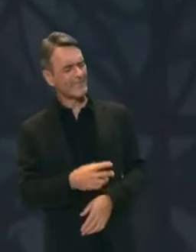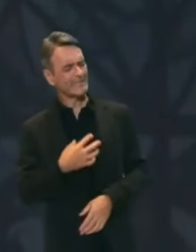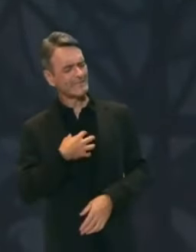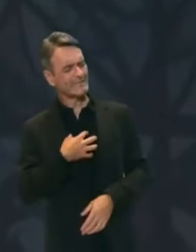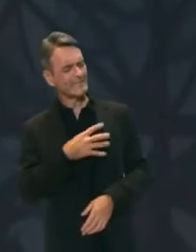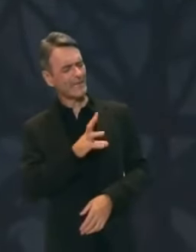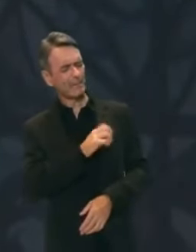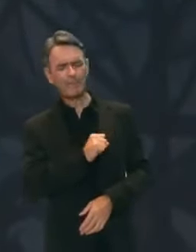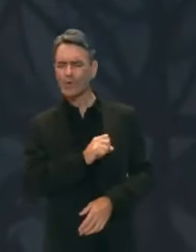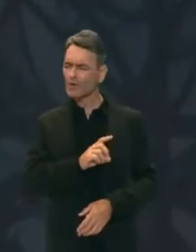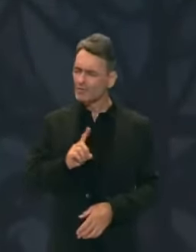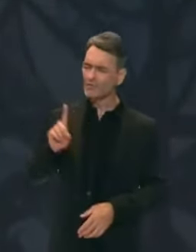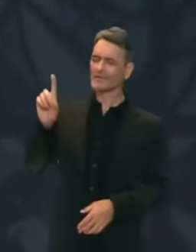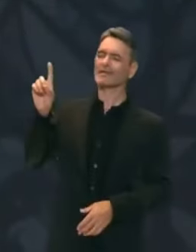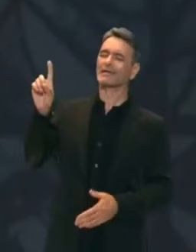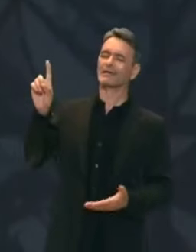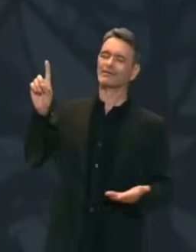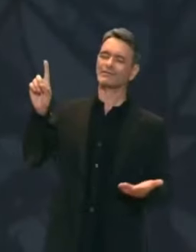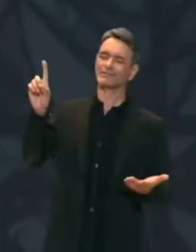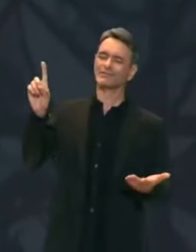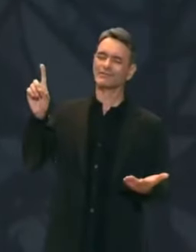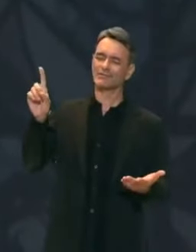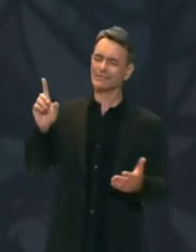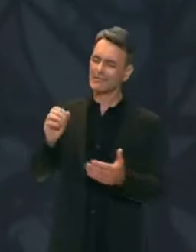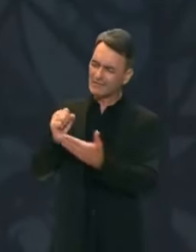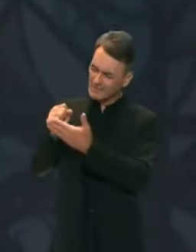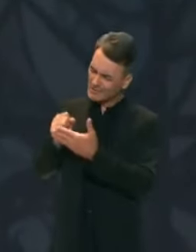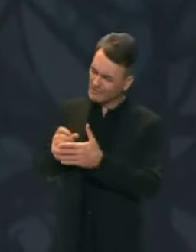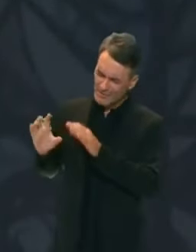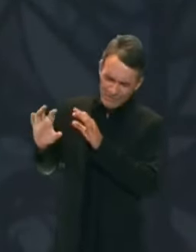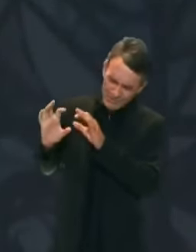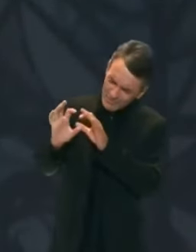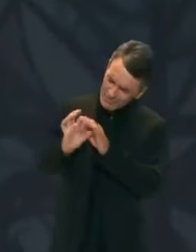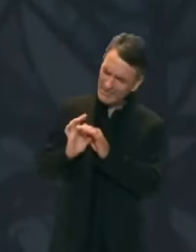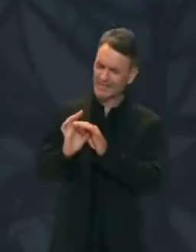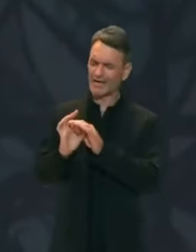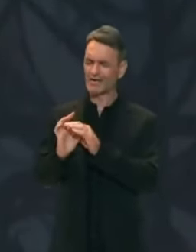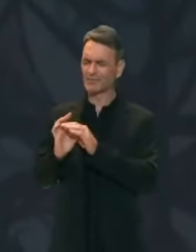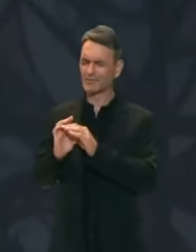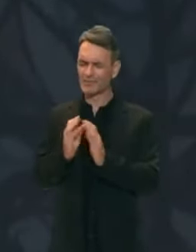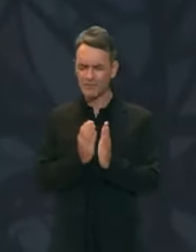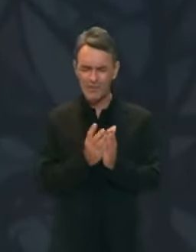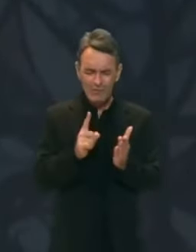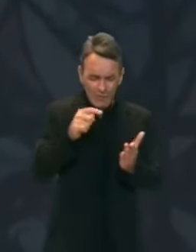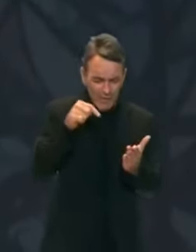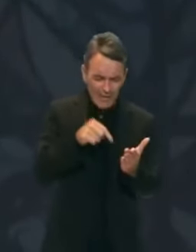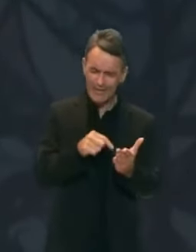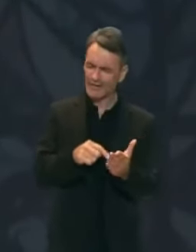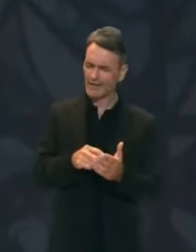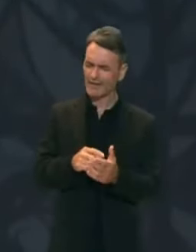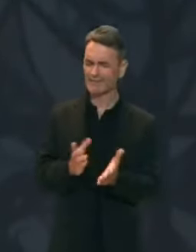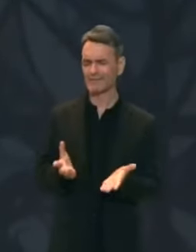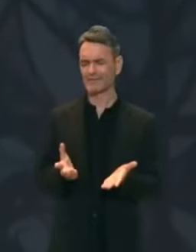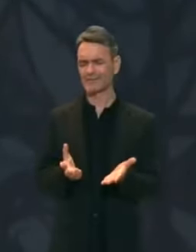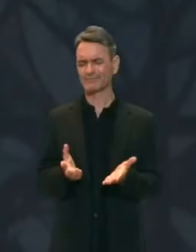Nos ajuda, Deus, a nos conectarmos e alguns a se reconectar com a tua palavra e contigo,